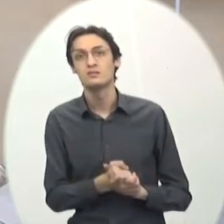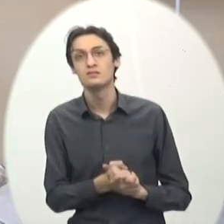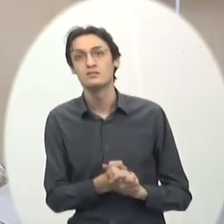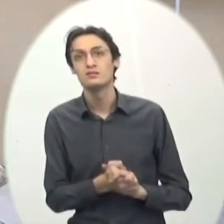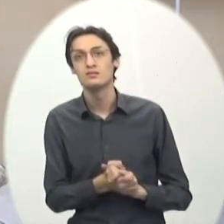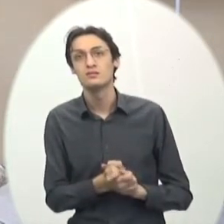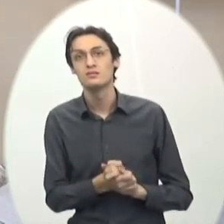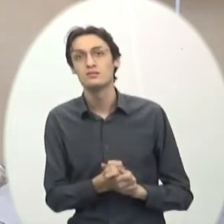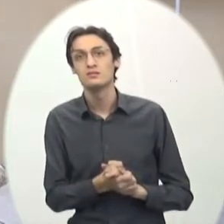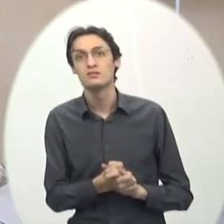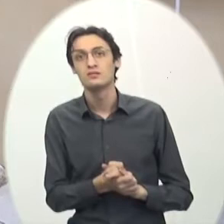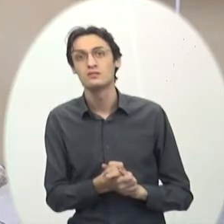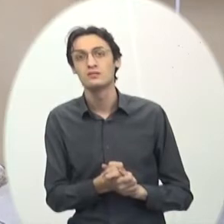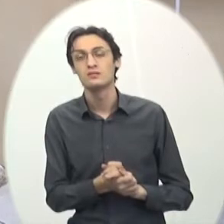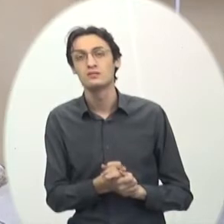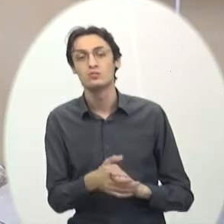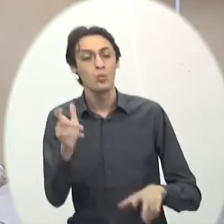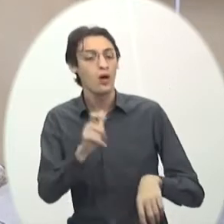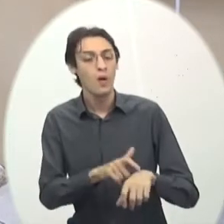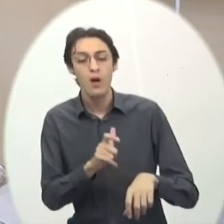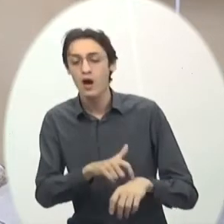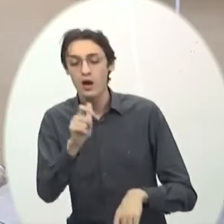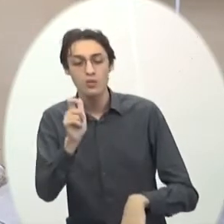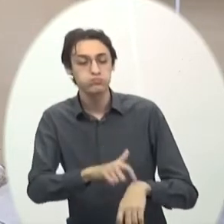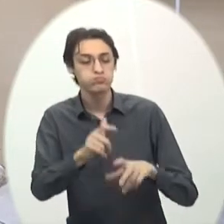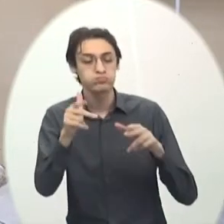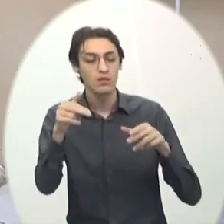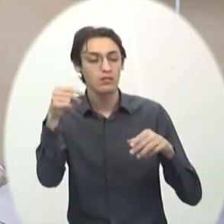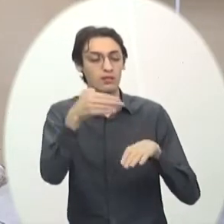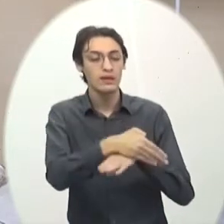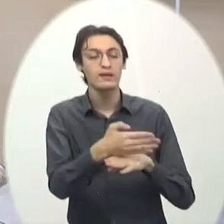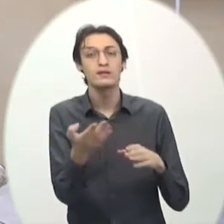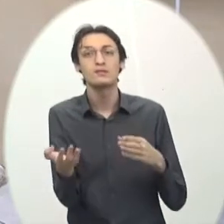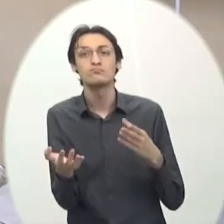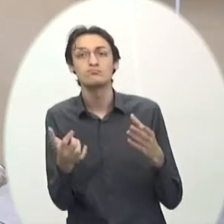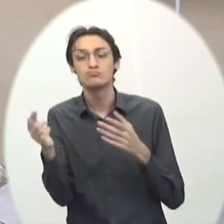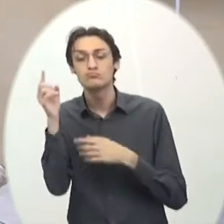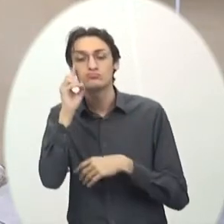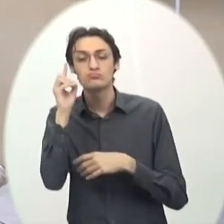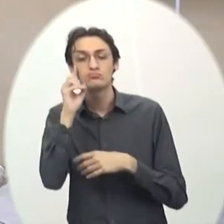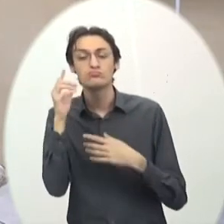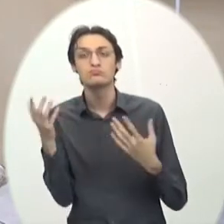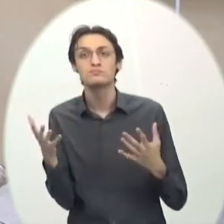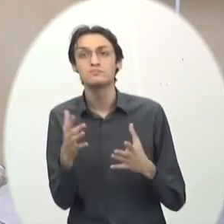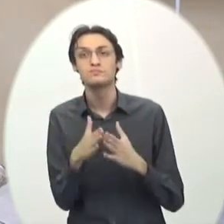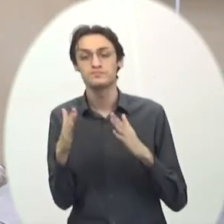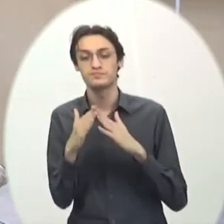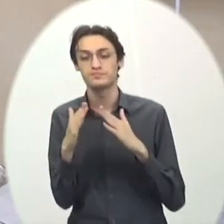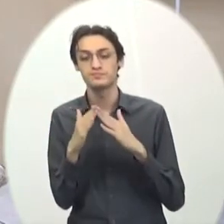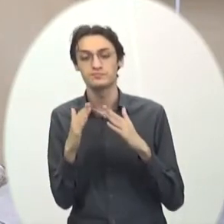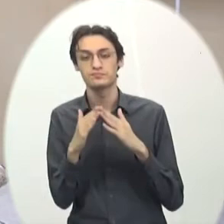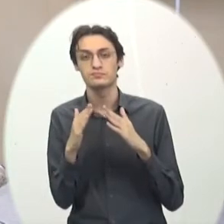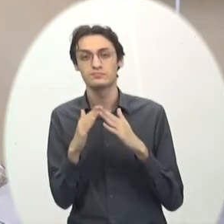estavam ao momento que fosse necessário fazer o chamamento? Em casa mesmo. Não